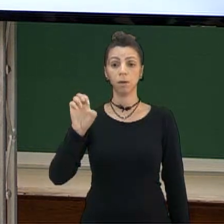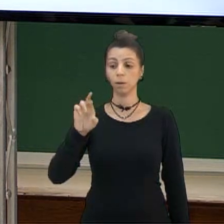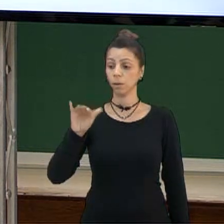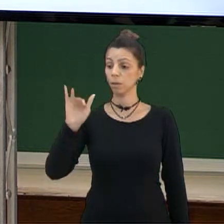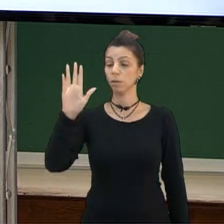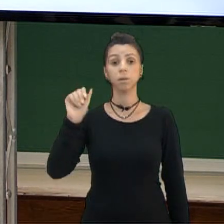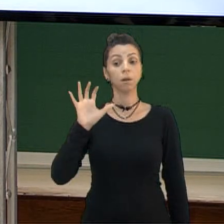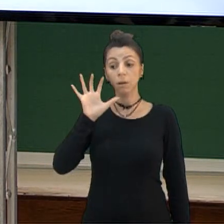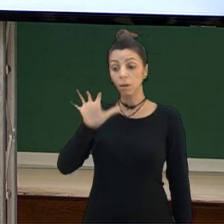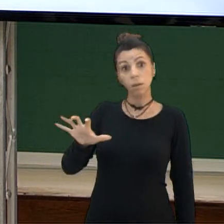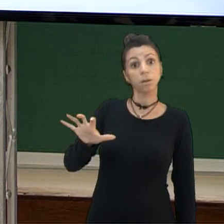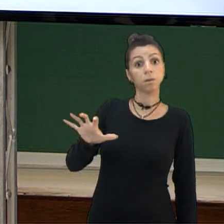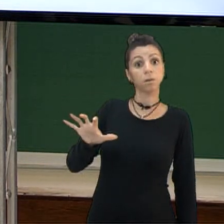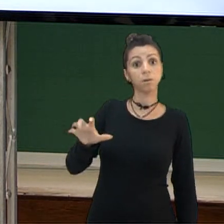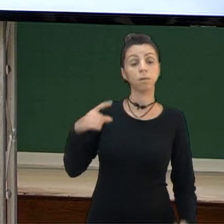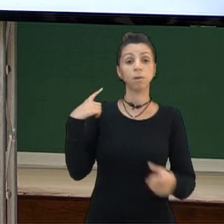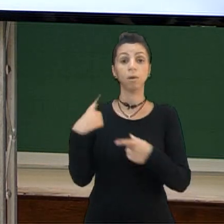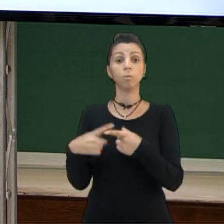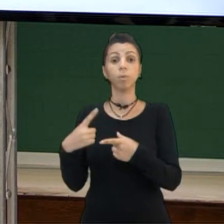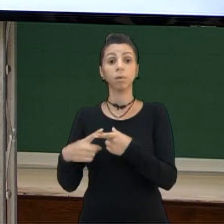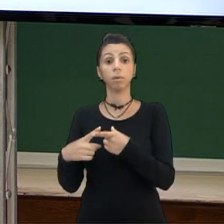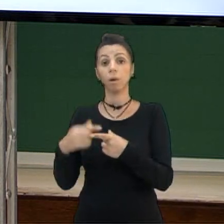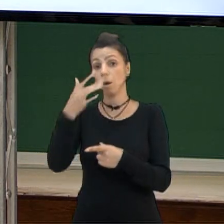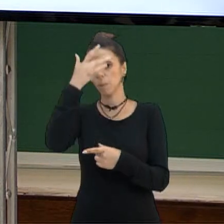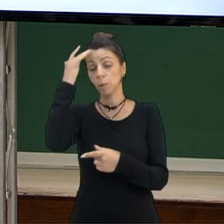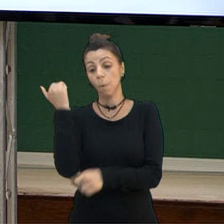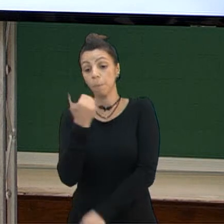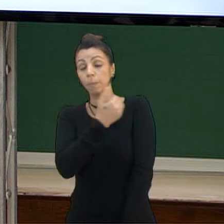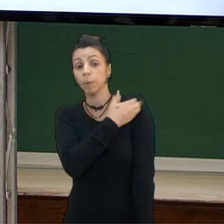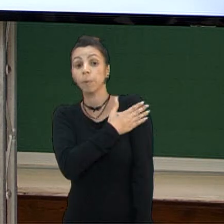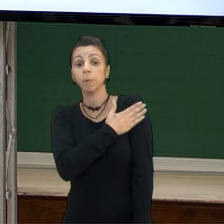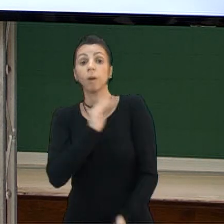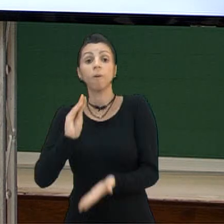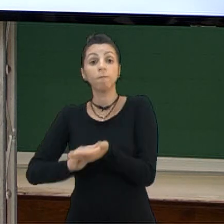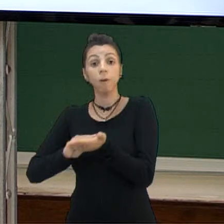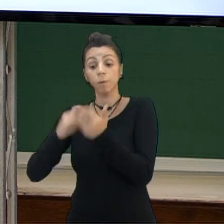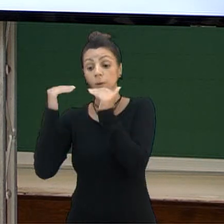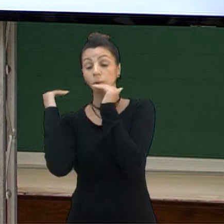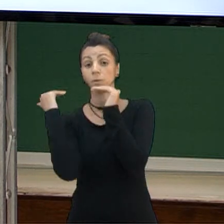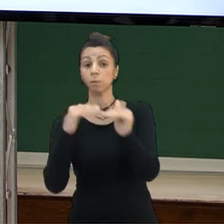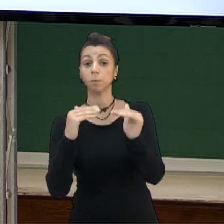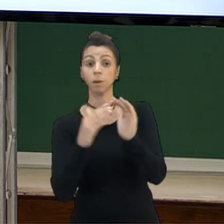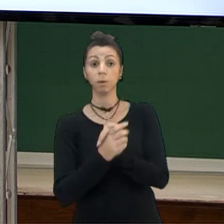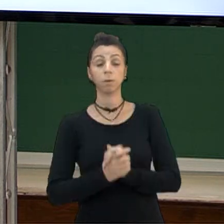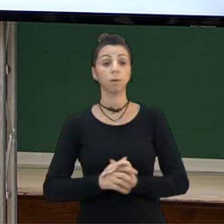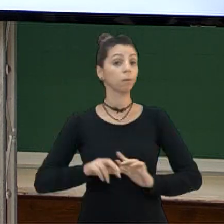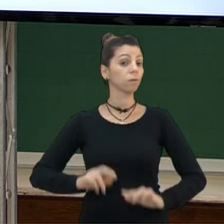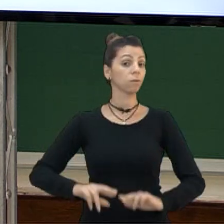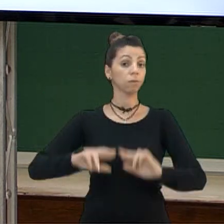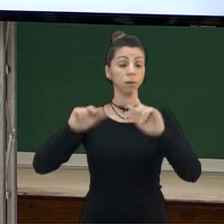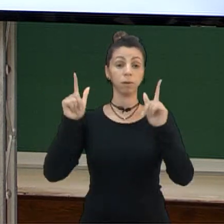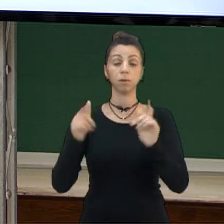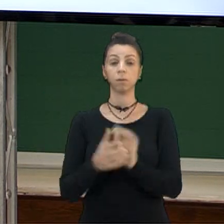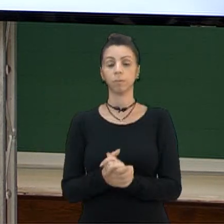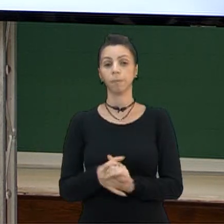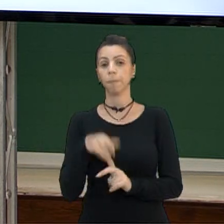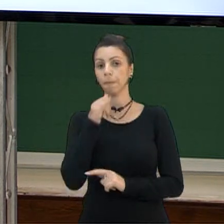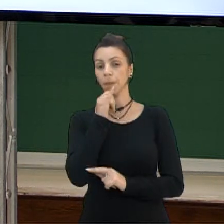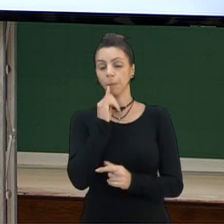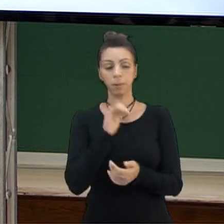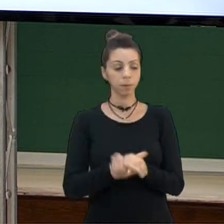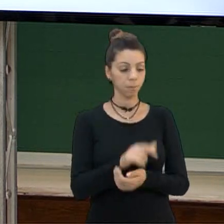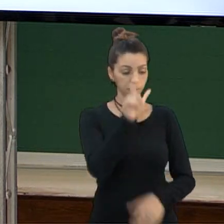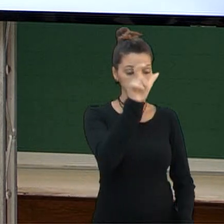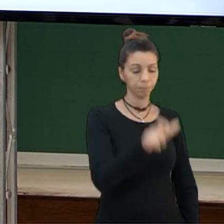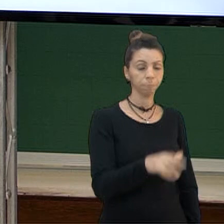cultos, a crenças que as pessoas tenham em diferentes coisas, tá? Então, a pessoa acredita lá em Papai